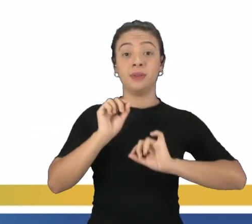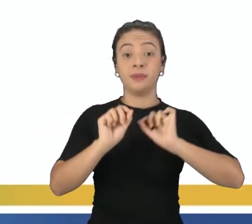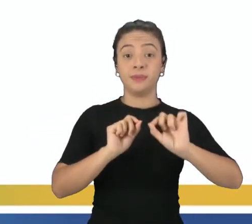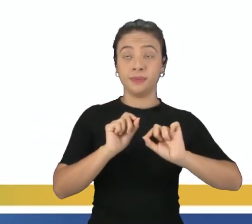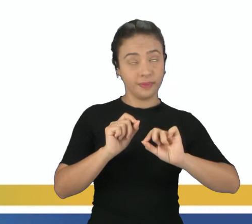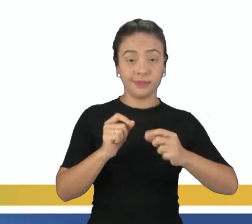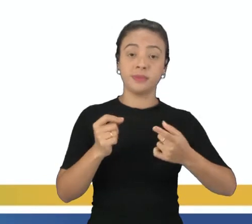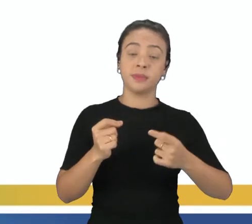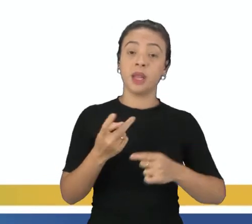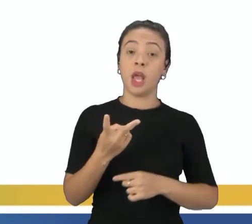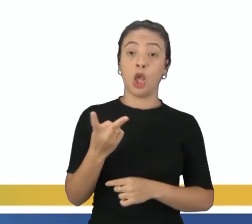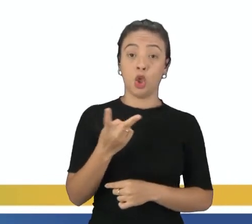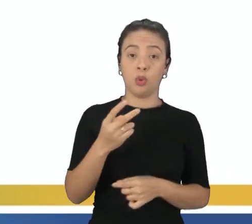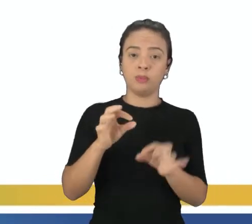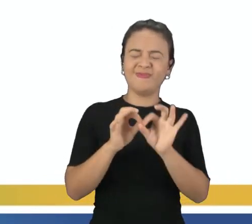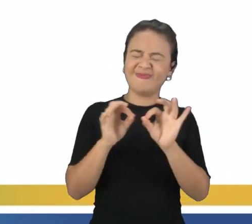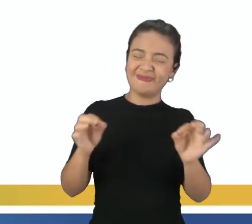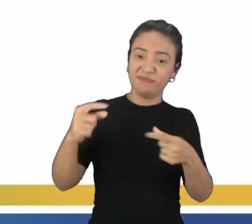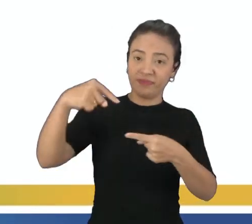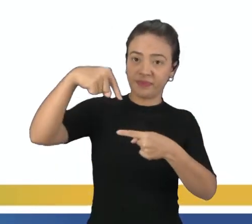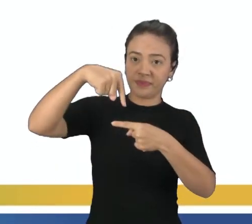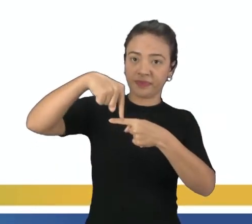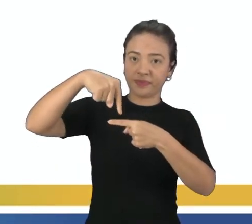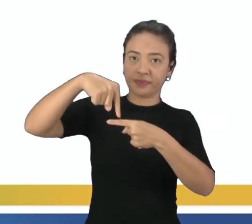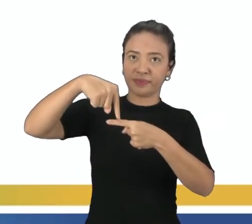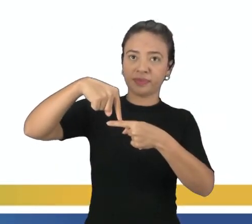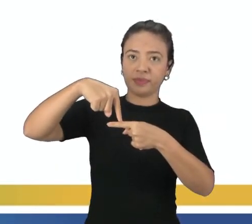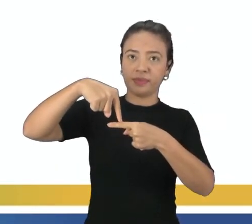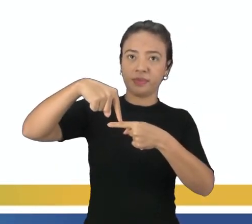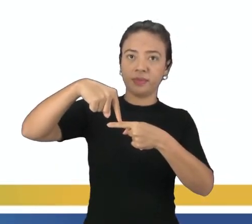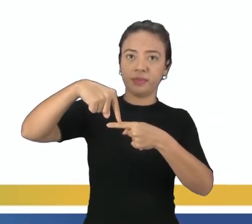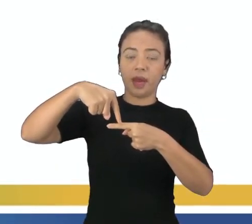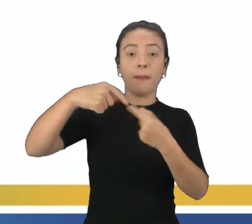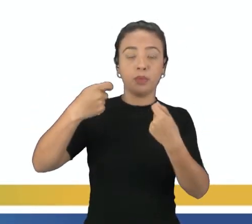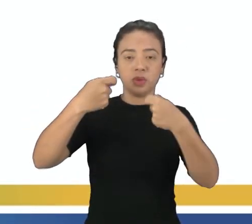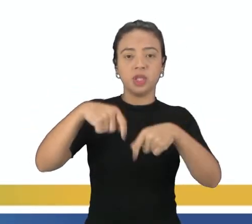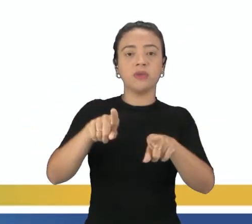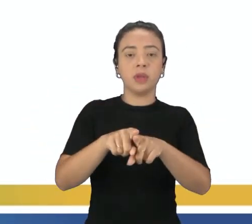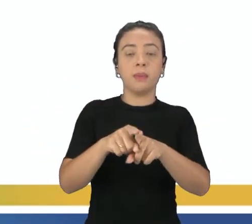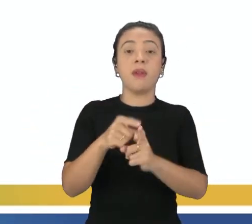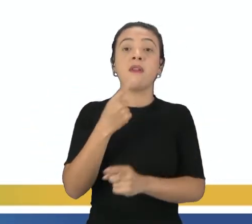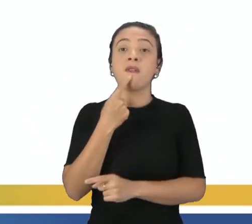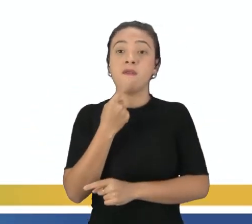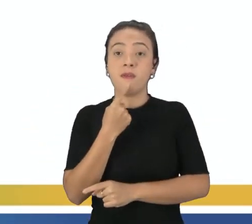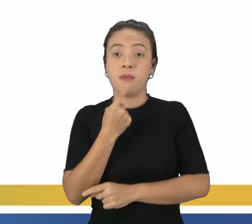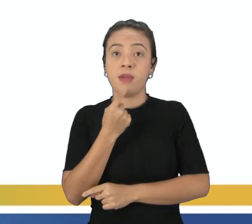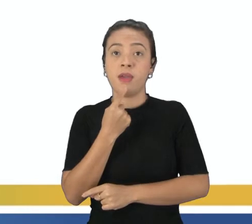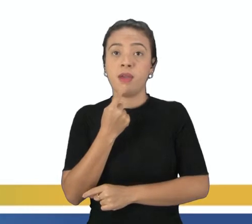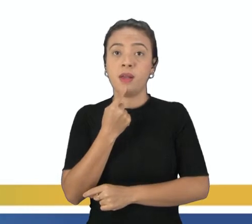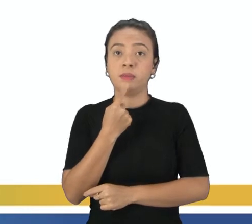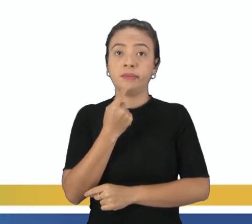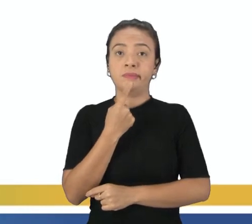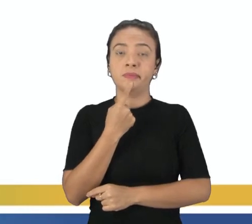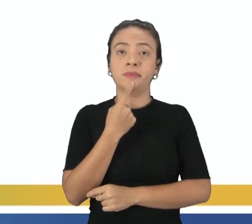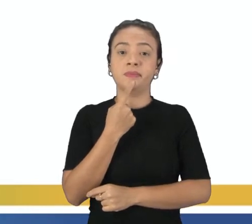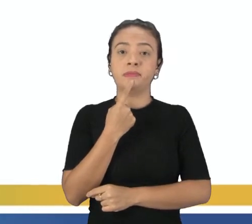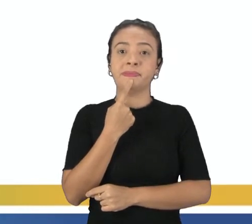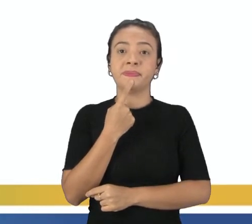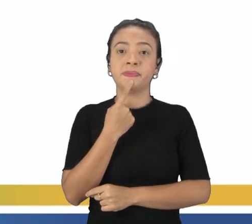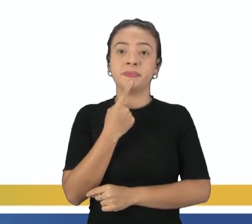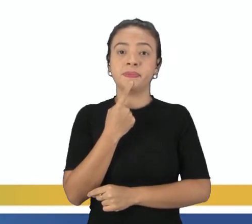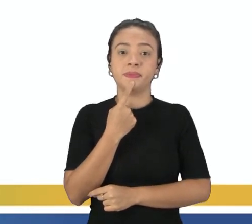um par de retas perpendiculares poderia ser formado por esta reta, certo? Que é uma, entre aspas,